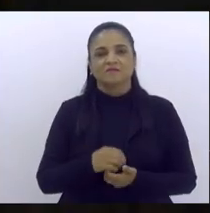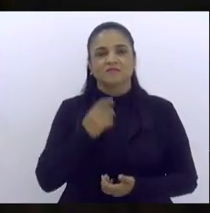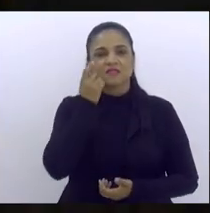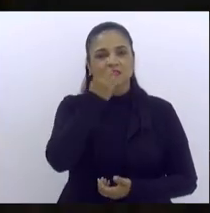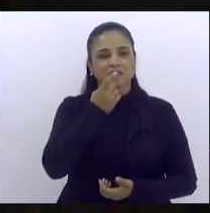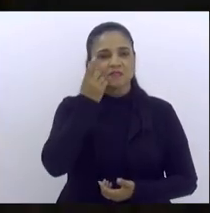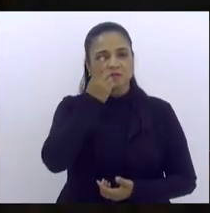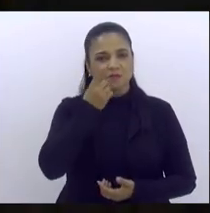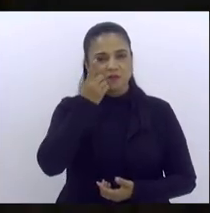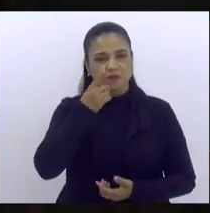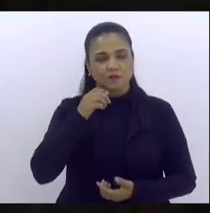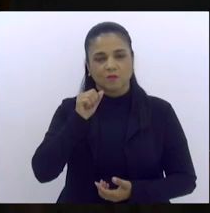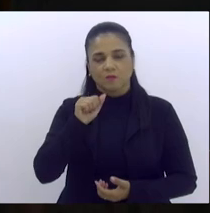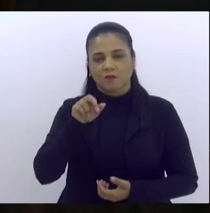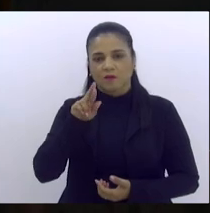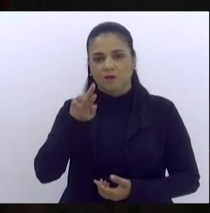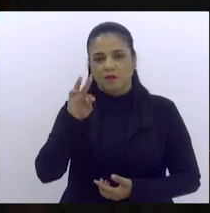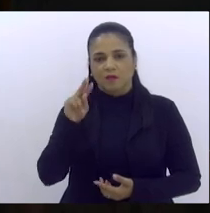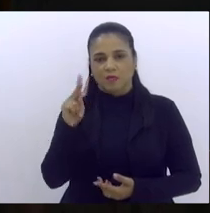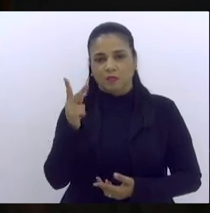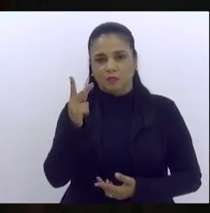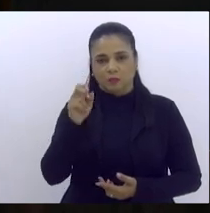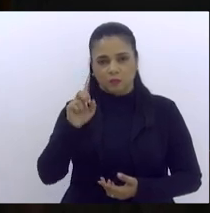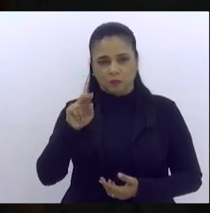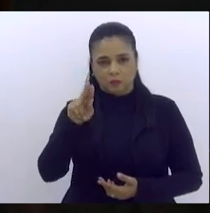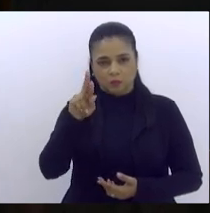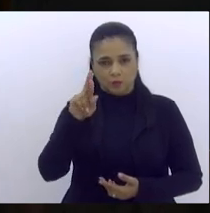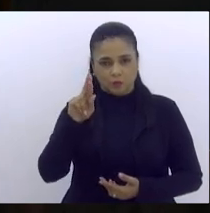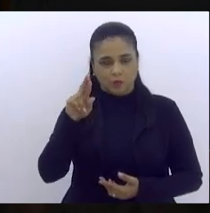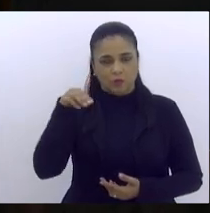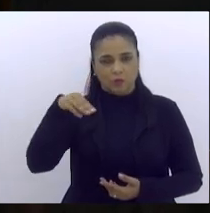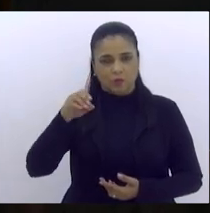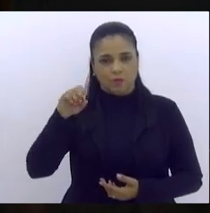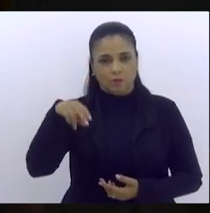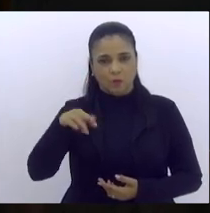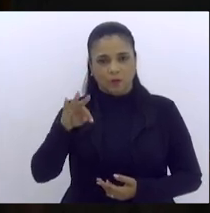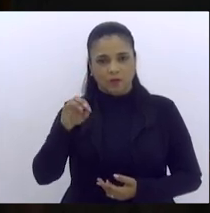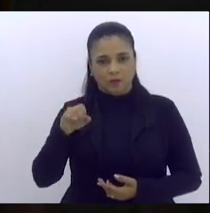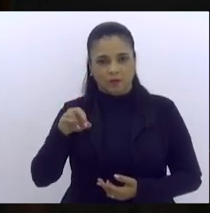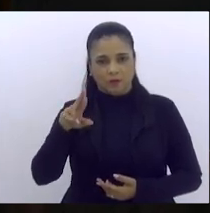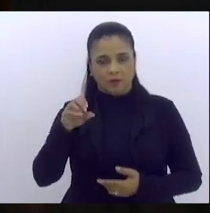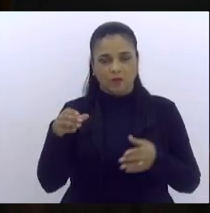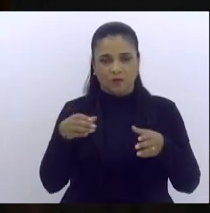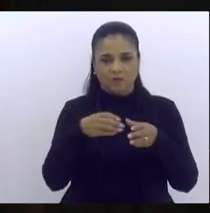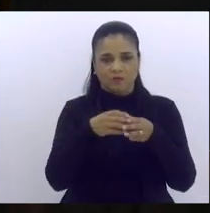Deputado Arthur Monteiro, pela Comissão de Orçamento, por favor.